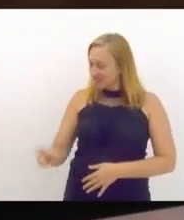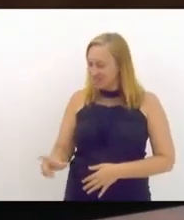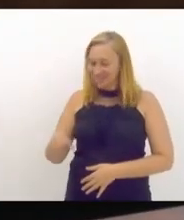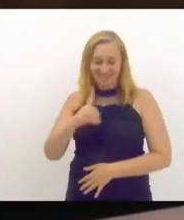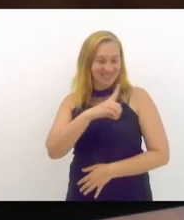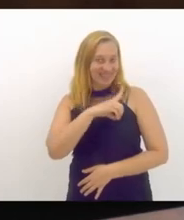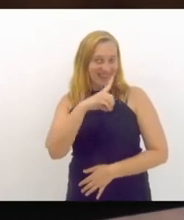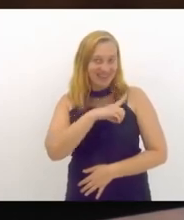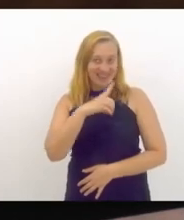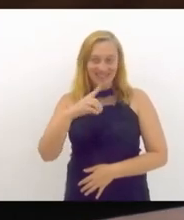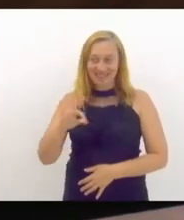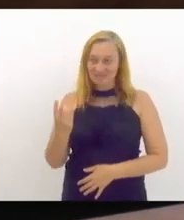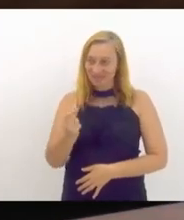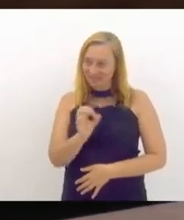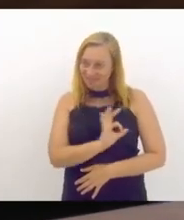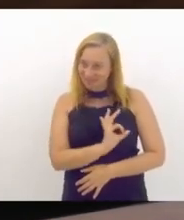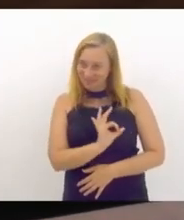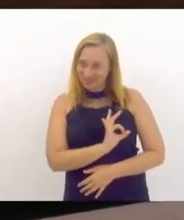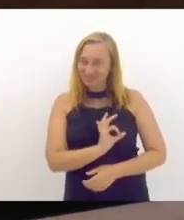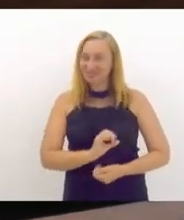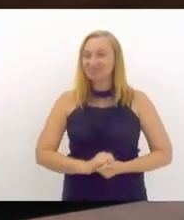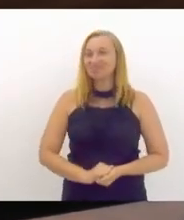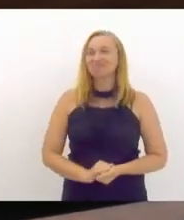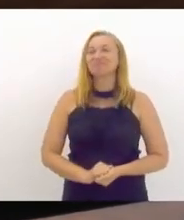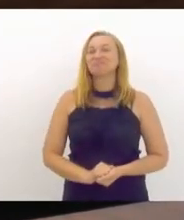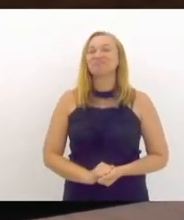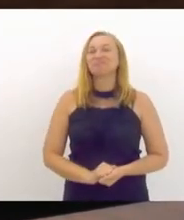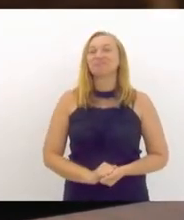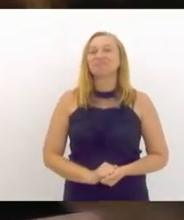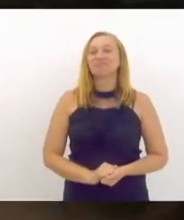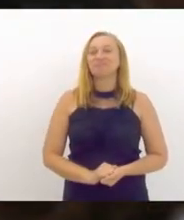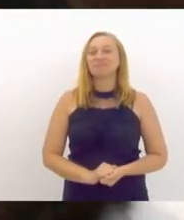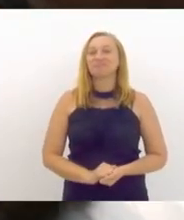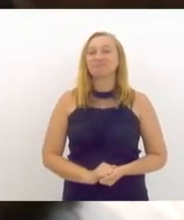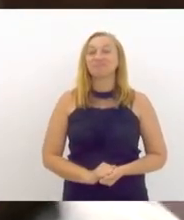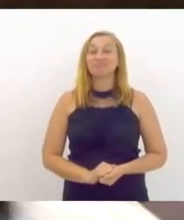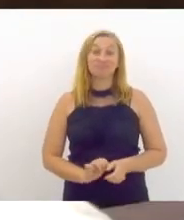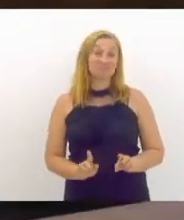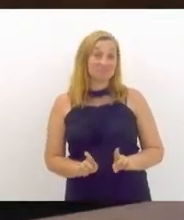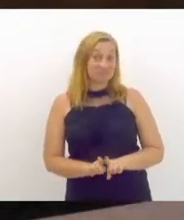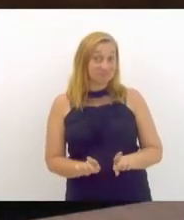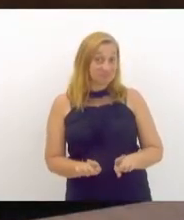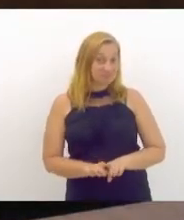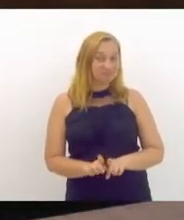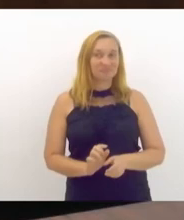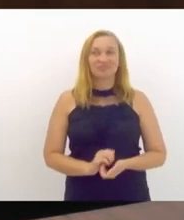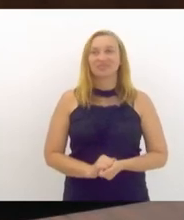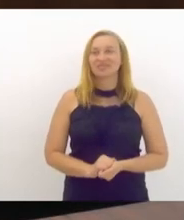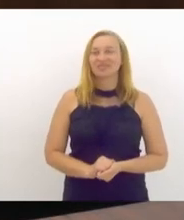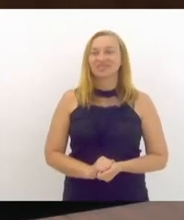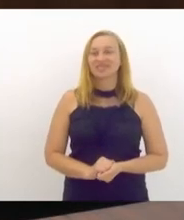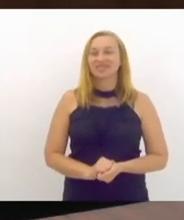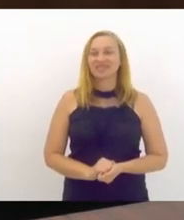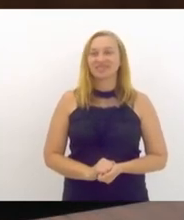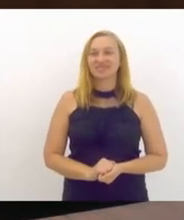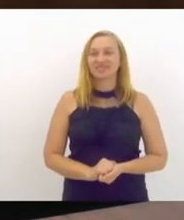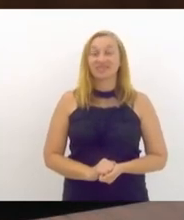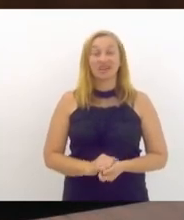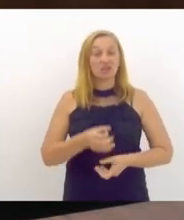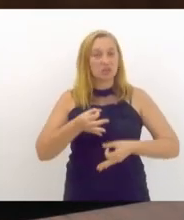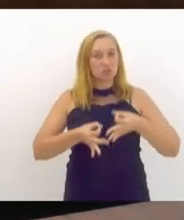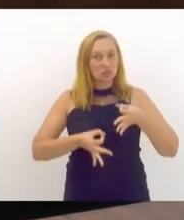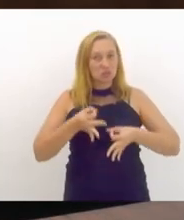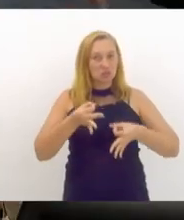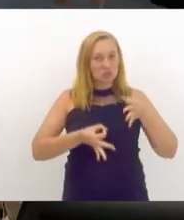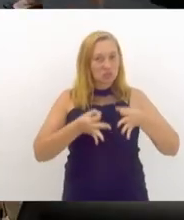delegada Marta Rocha, e, ao mesmo tempo, que acho justíssimo